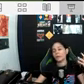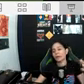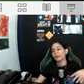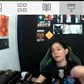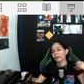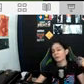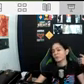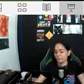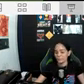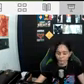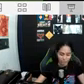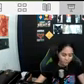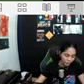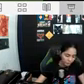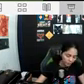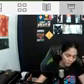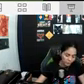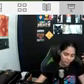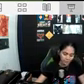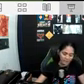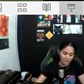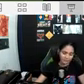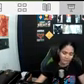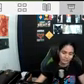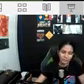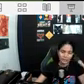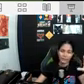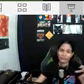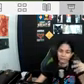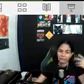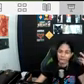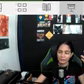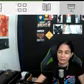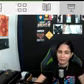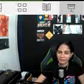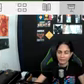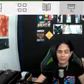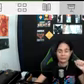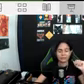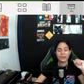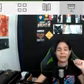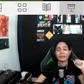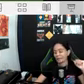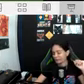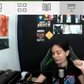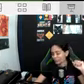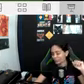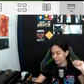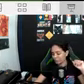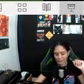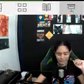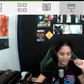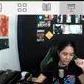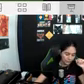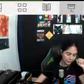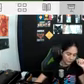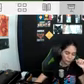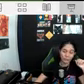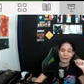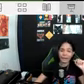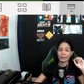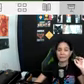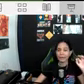E aí eu quero desenvolver uma outra pomada, né, para ver se ela é mais eficaz. E aí nessa outra pomada,